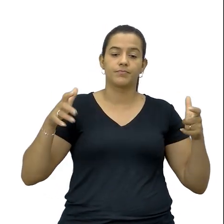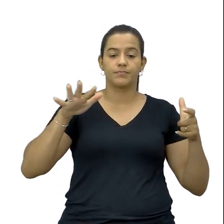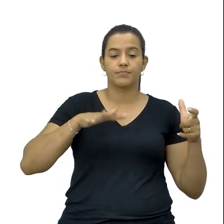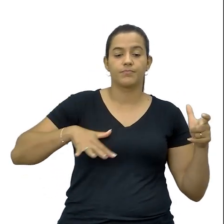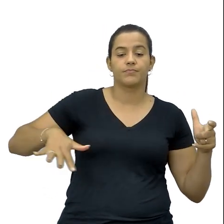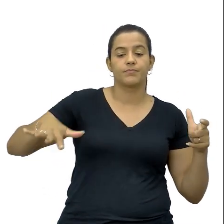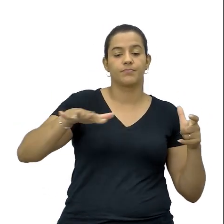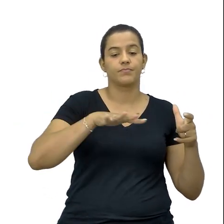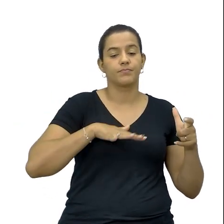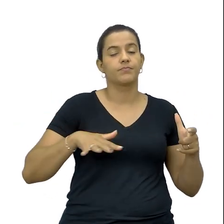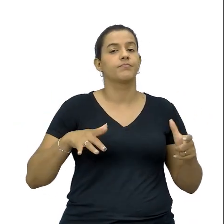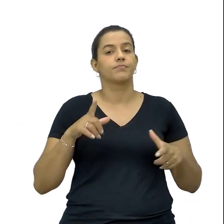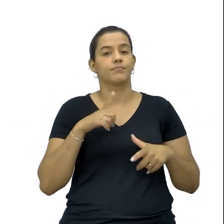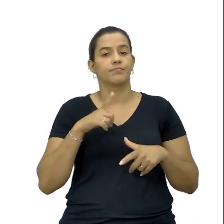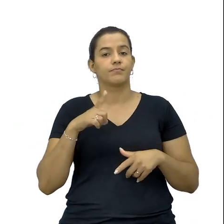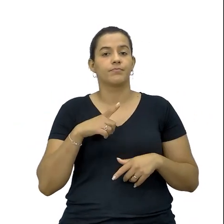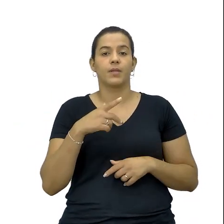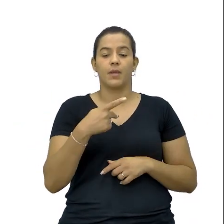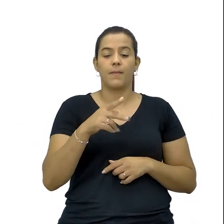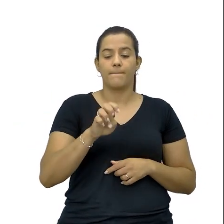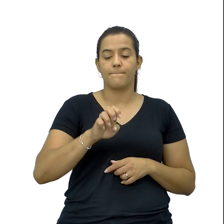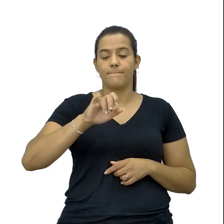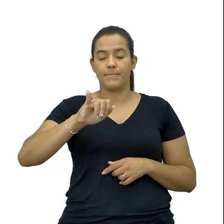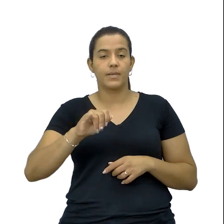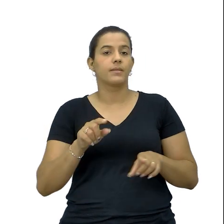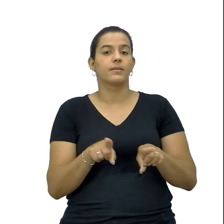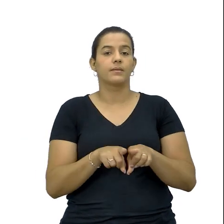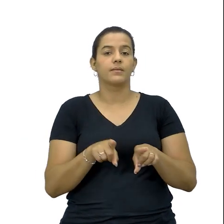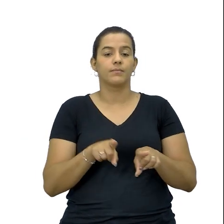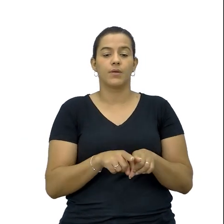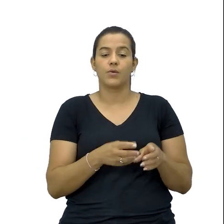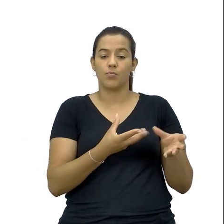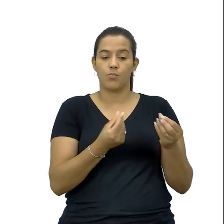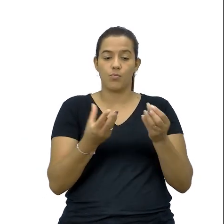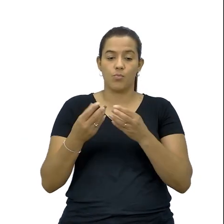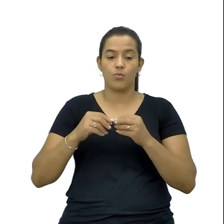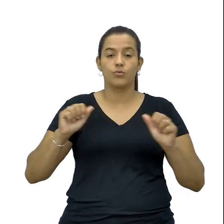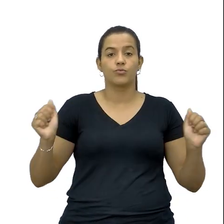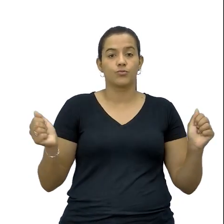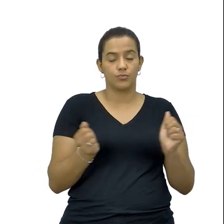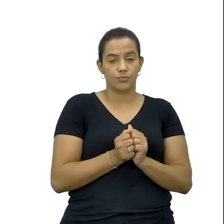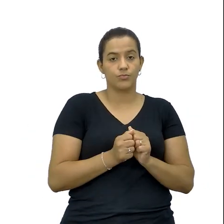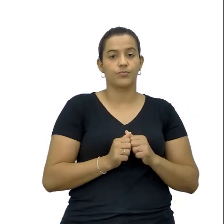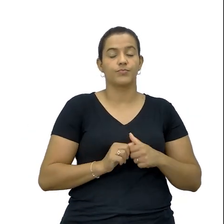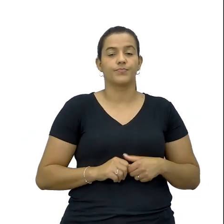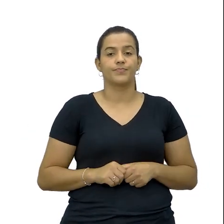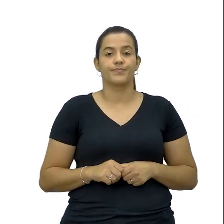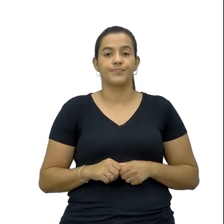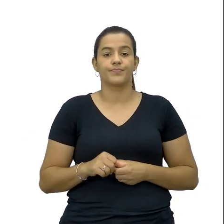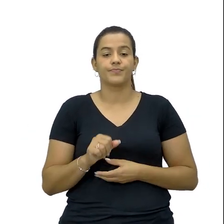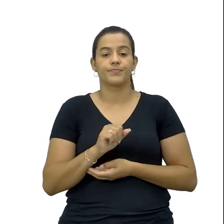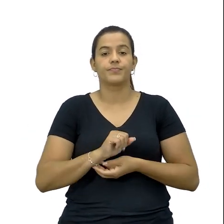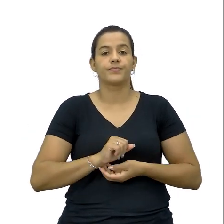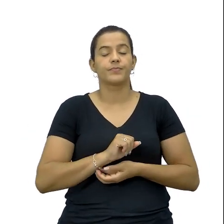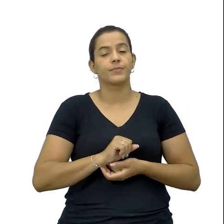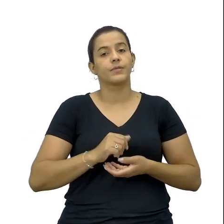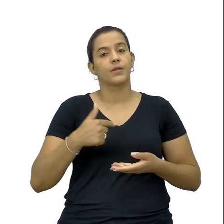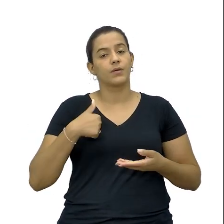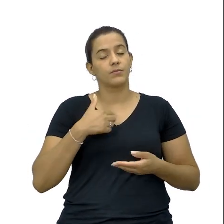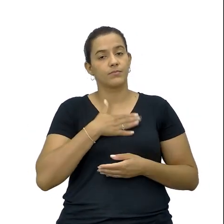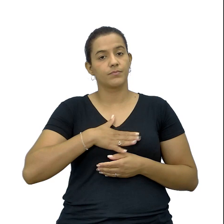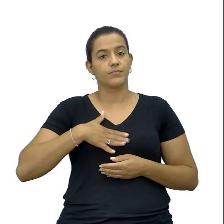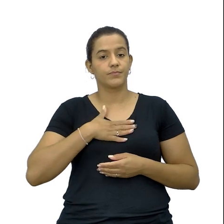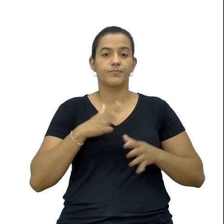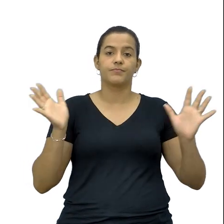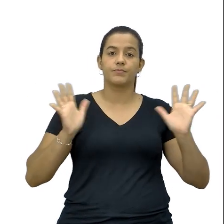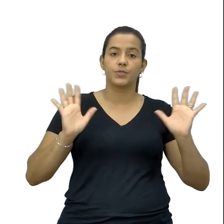temos uma quantidade já de escolas PEIs bem grande, dentro desse montante, as outras regulares, Então, eu gostaria aqui de me despedir de todos